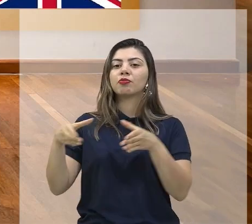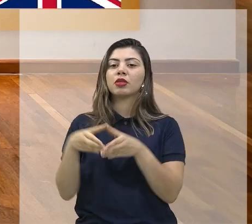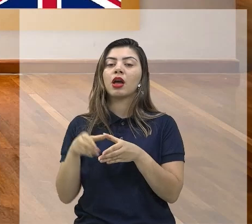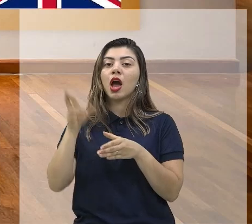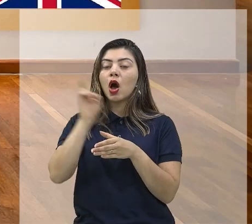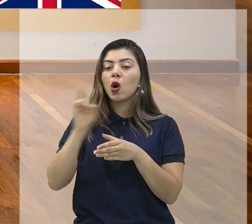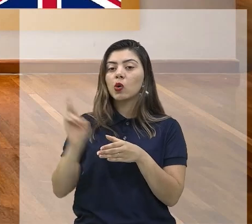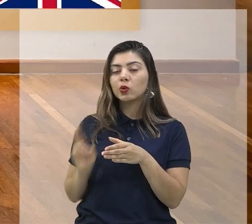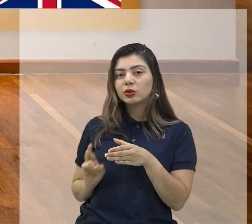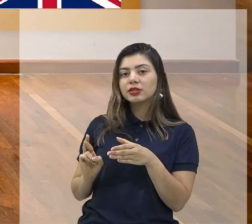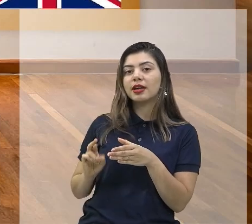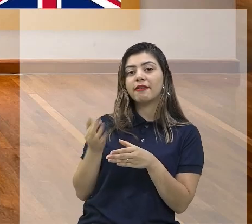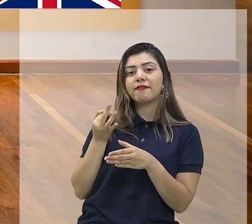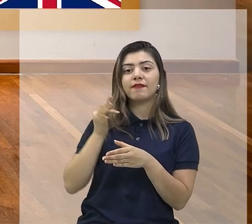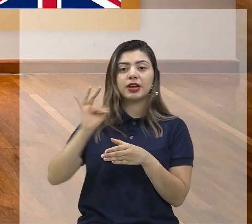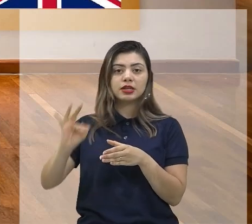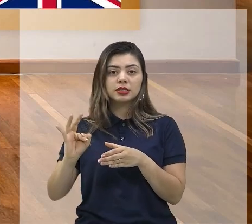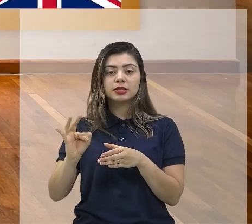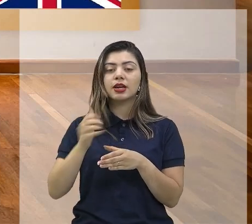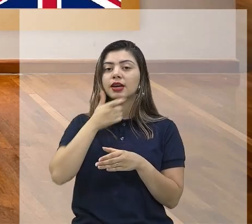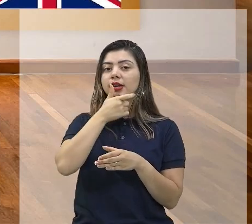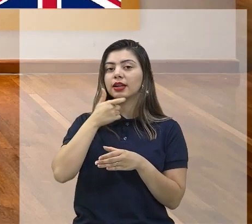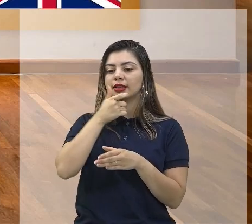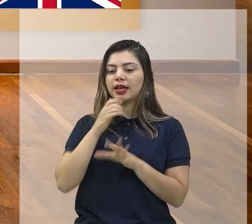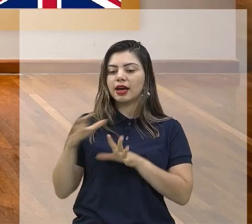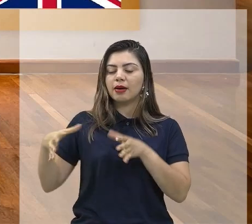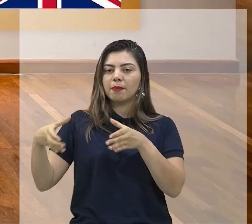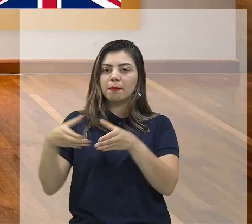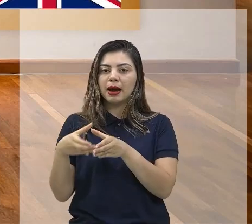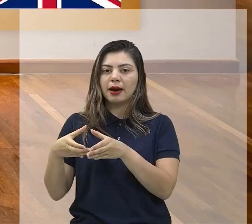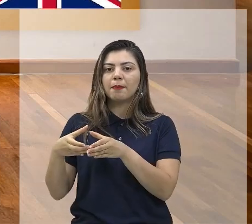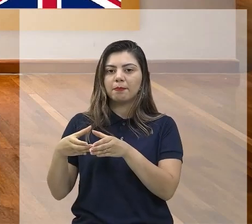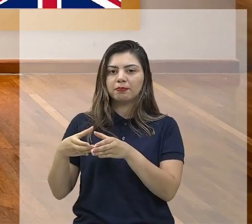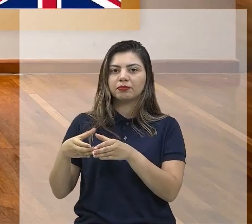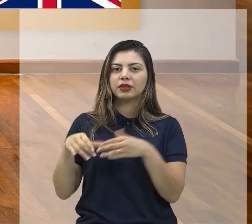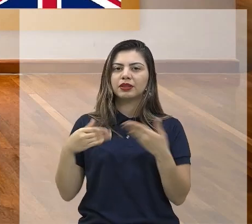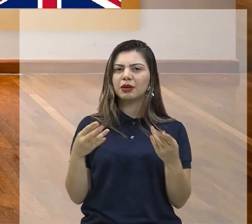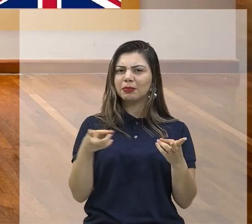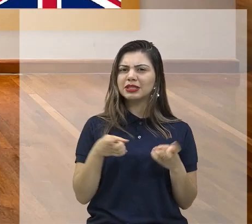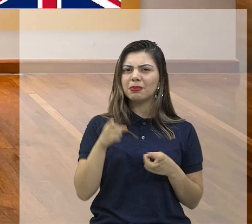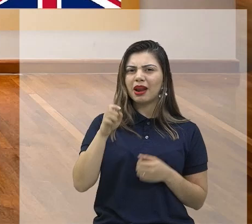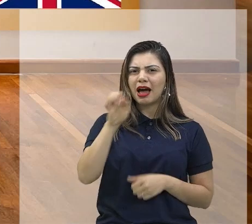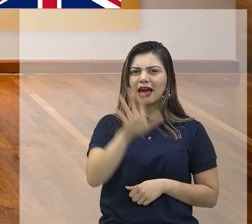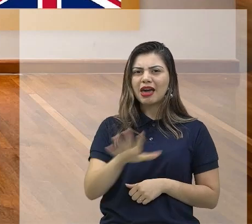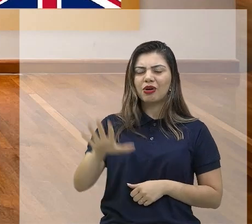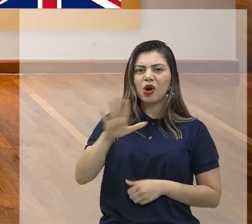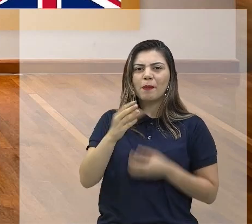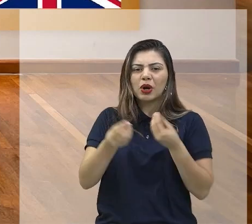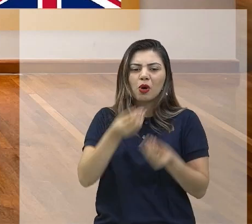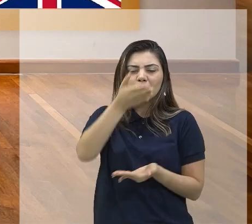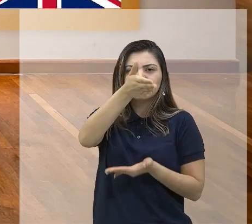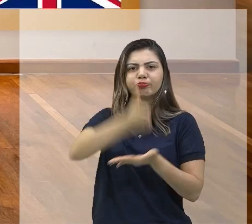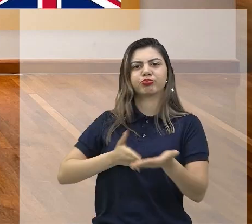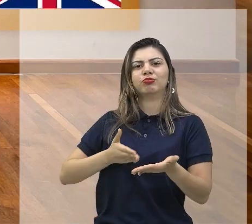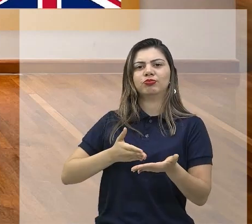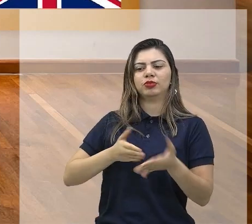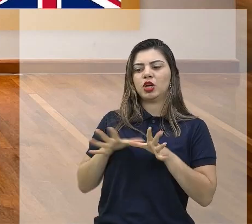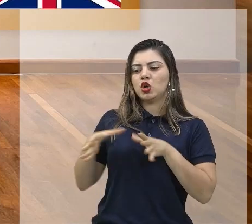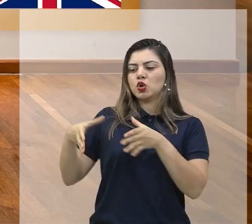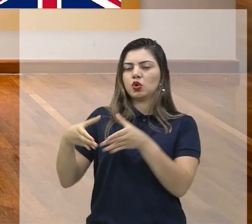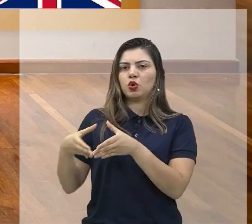França e a Inglaterra. Então percebam então que esta Europa ela já está ali, não é mesmo,